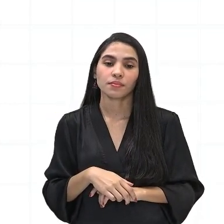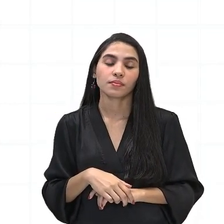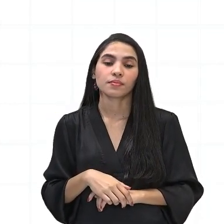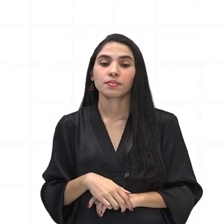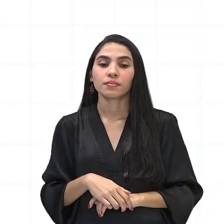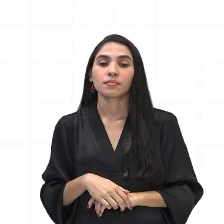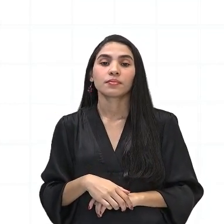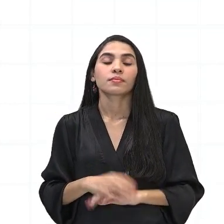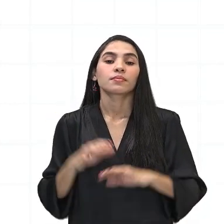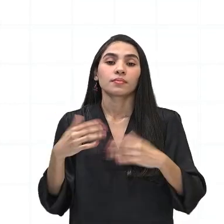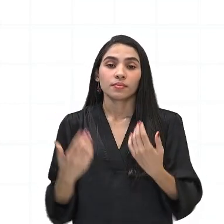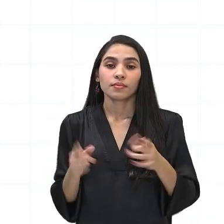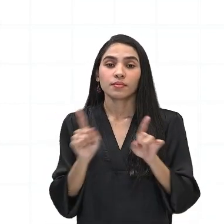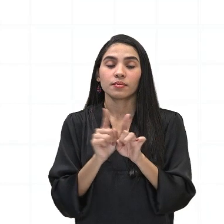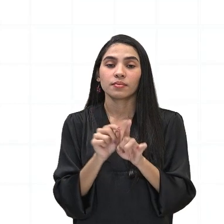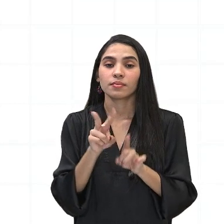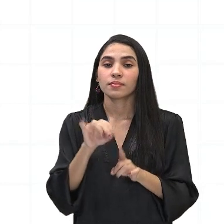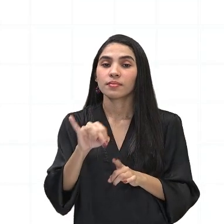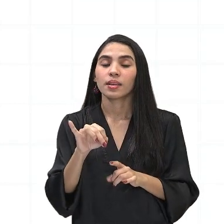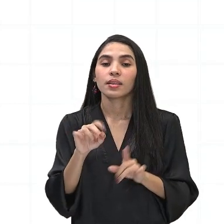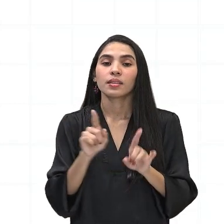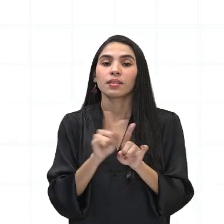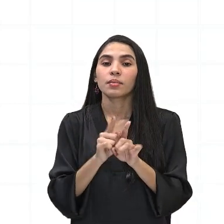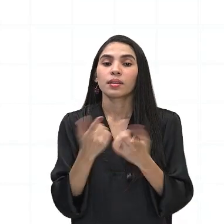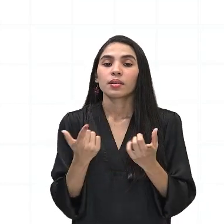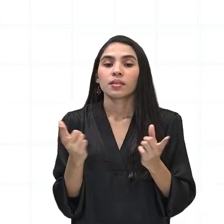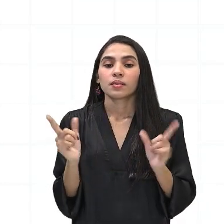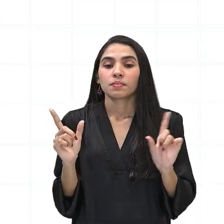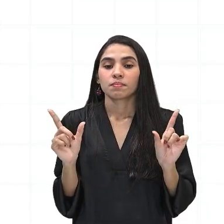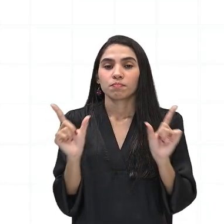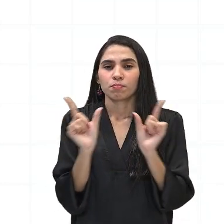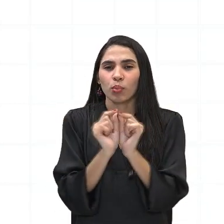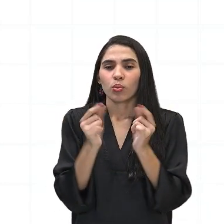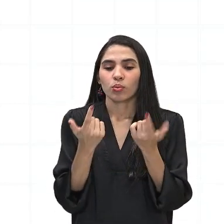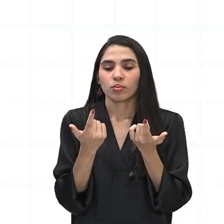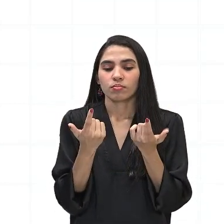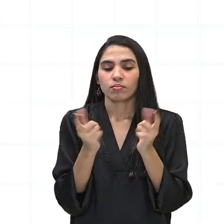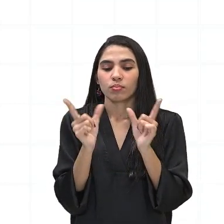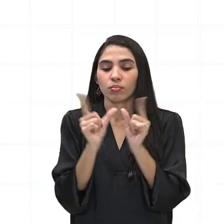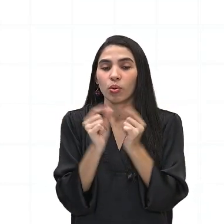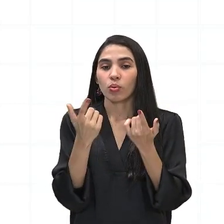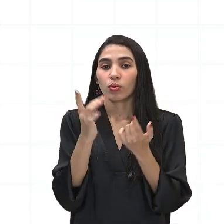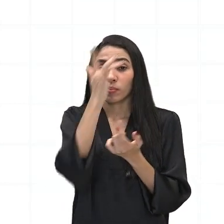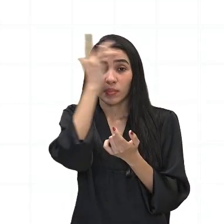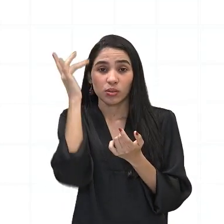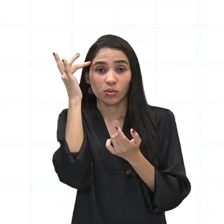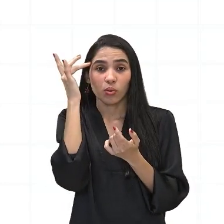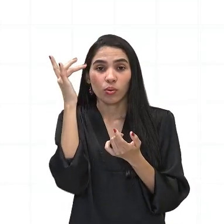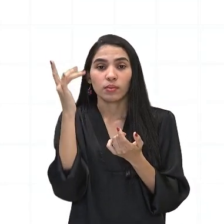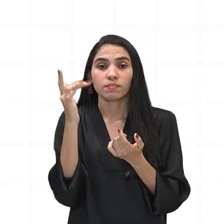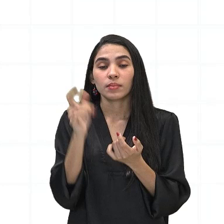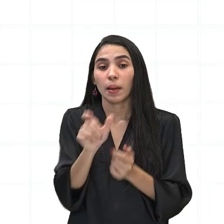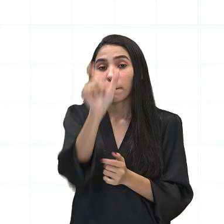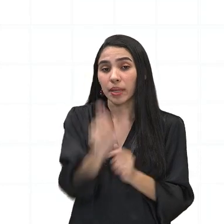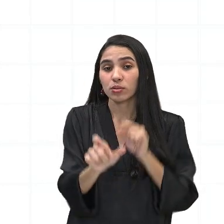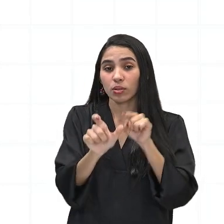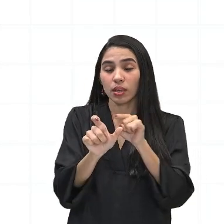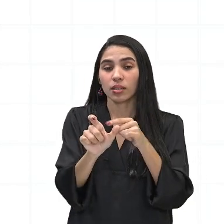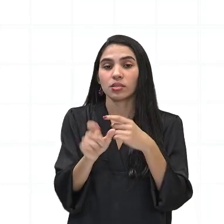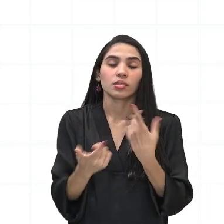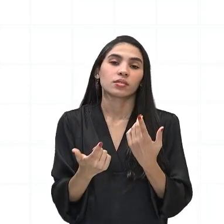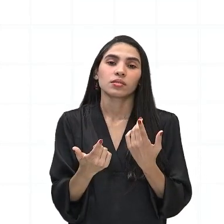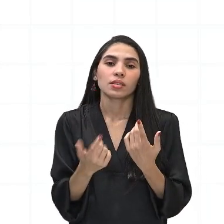coisas do cotidiano, comuns, normais, não é? Aparentemente, nada de extraordinário, mas quem escreve a crônica